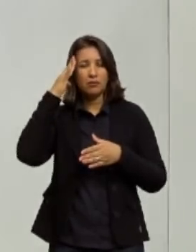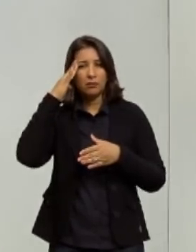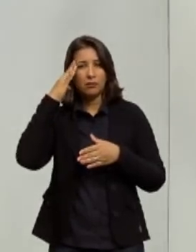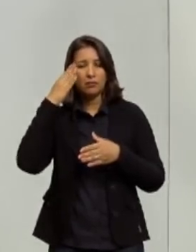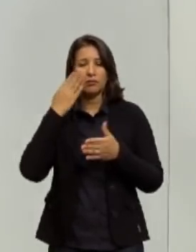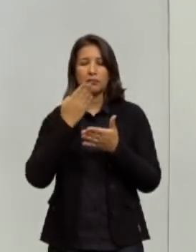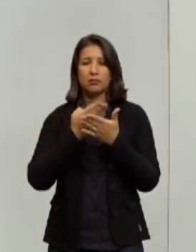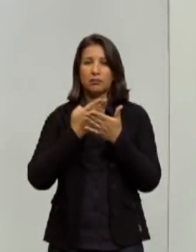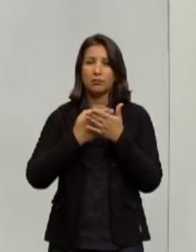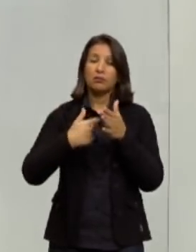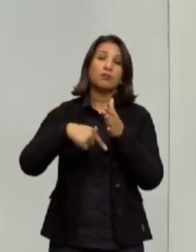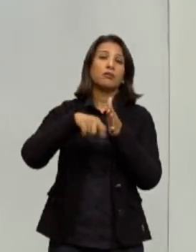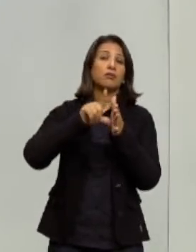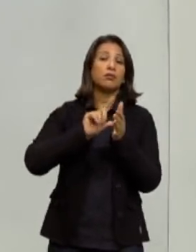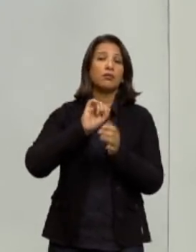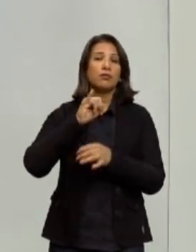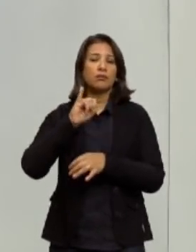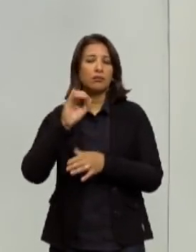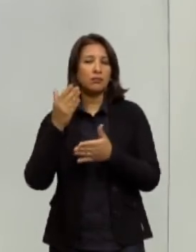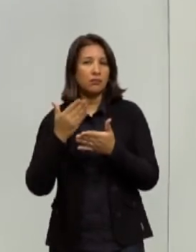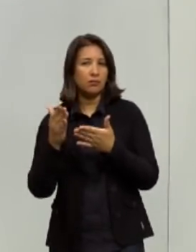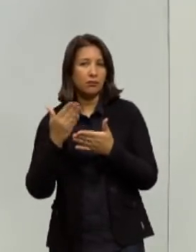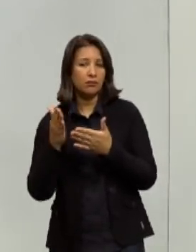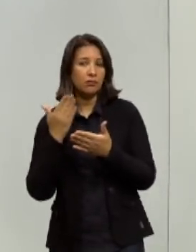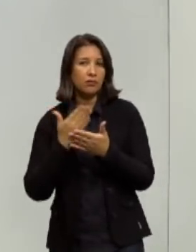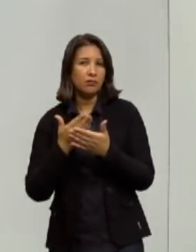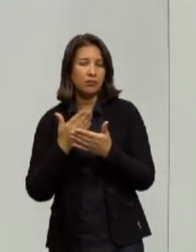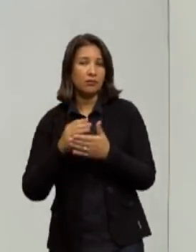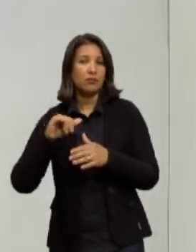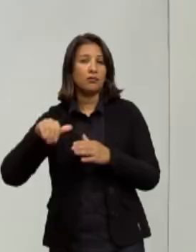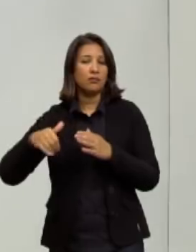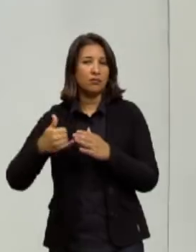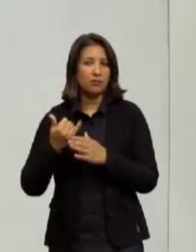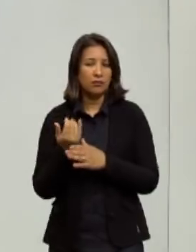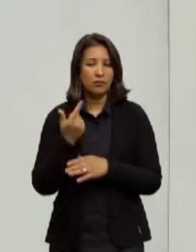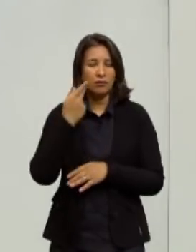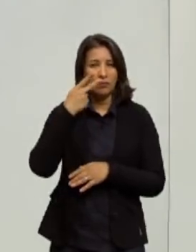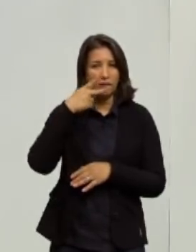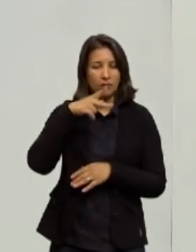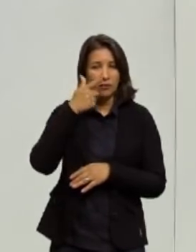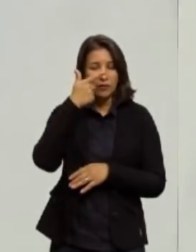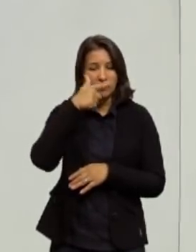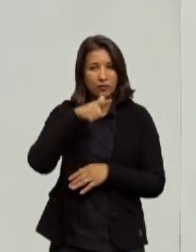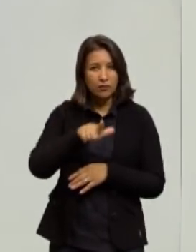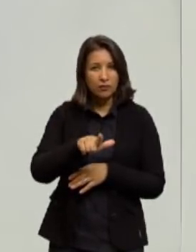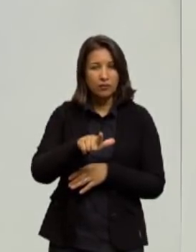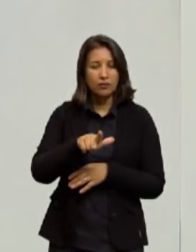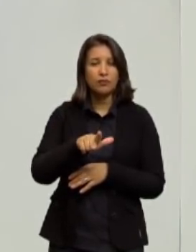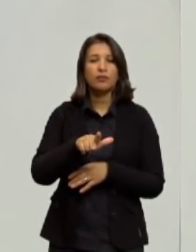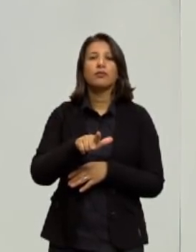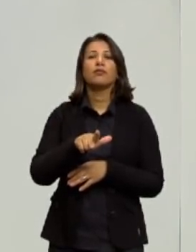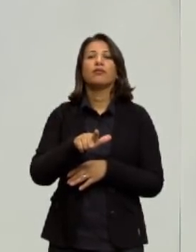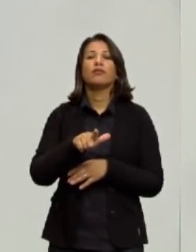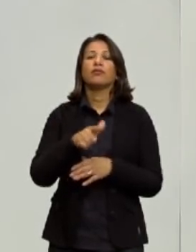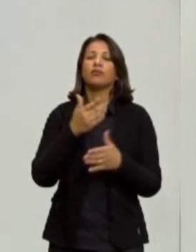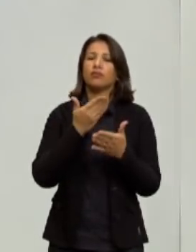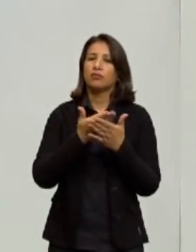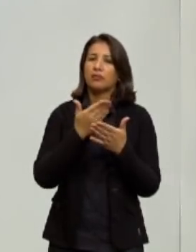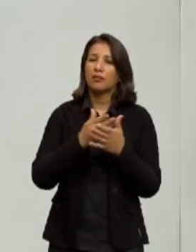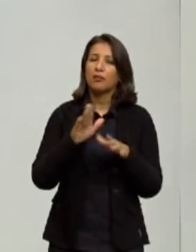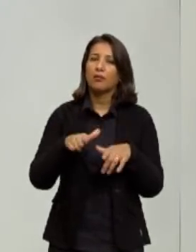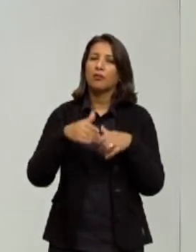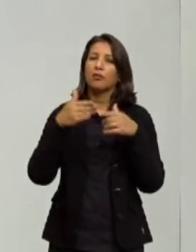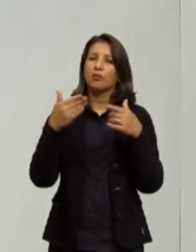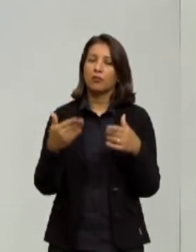lá nas aulas anteriores se você perdeu já é uma oportunidade de revisar dá uma olhadinha lá quando a gente sobrou